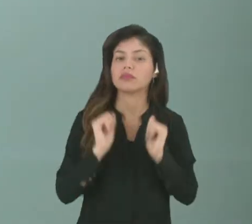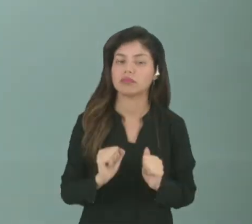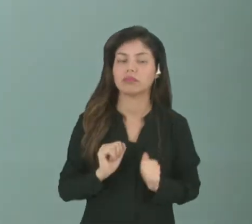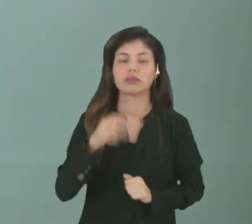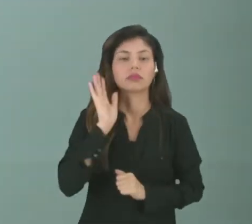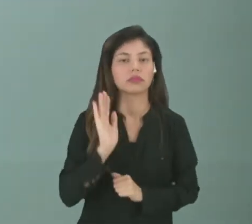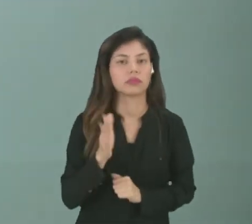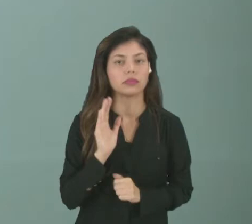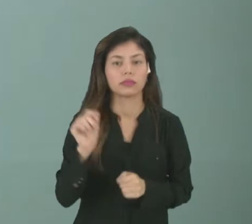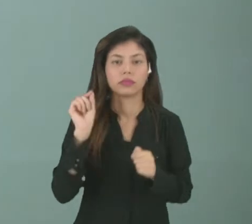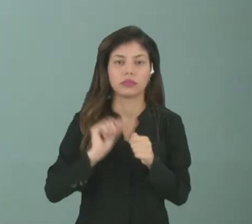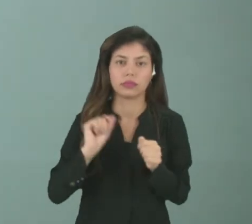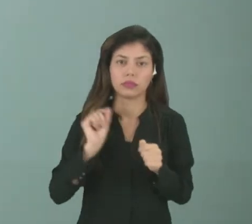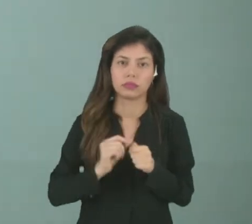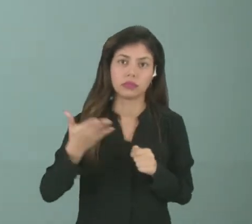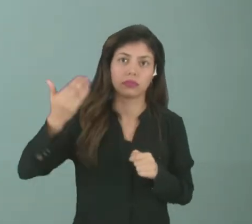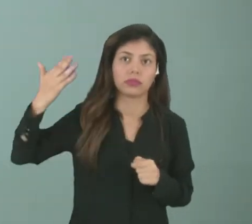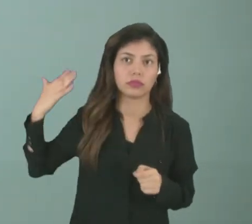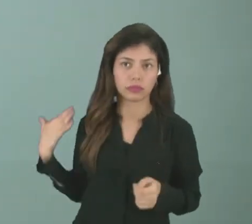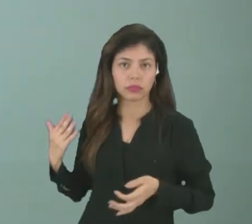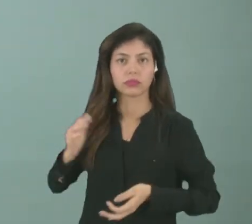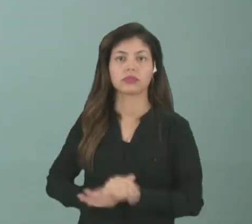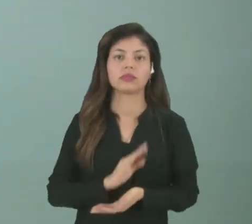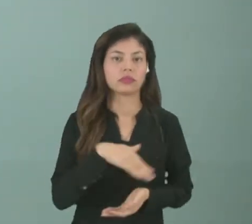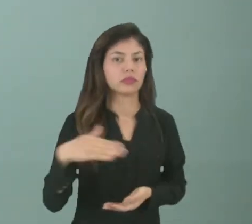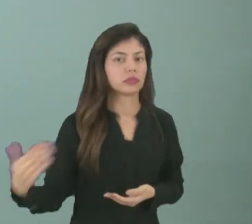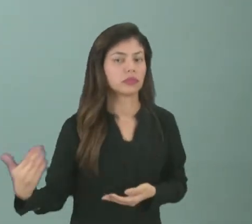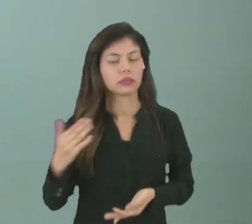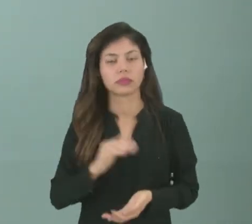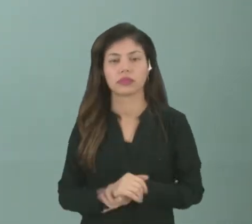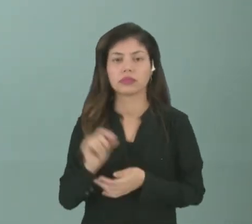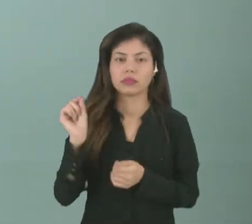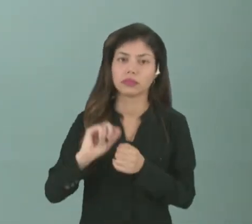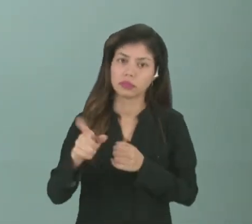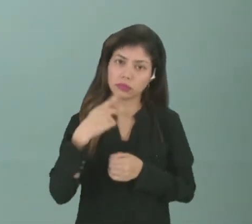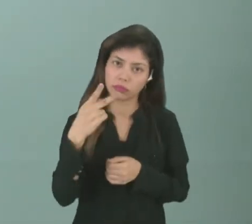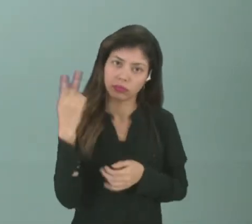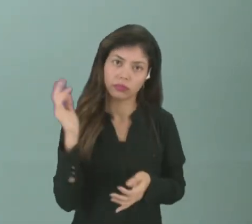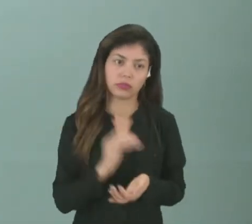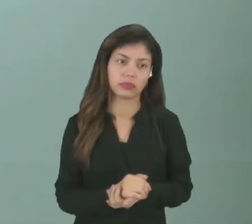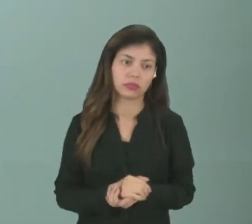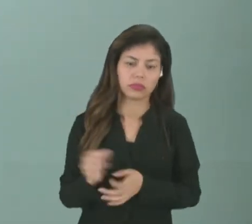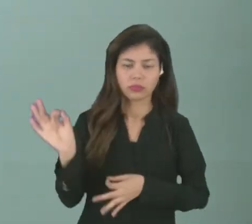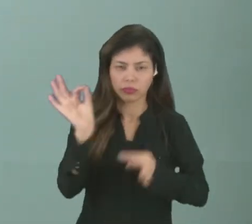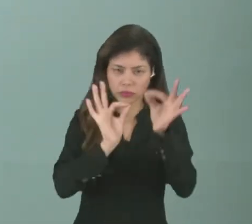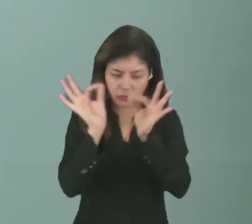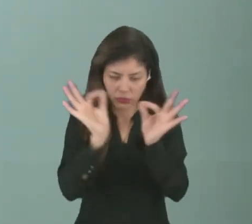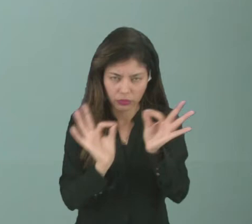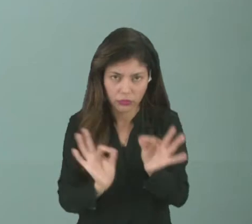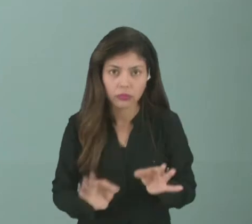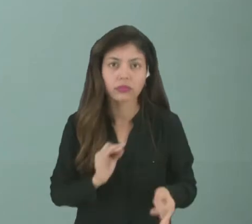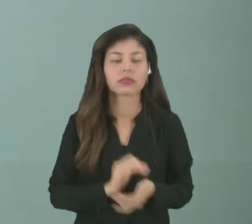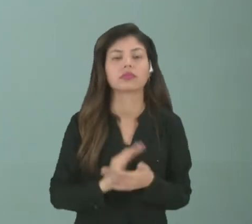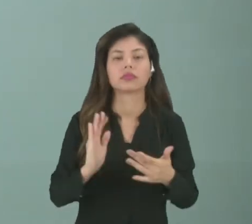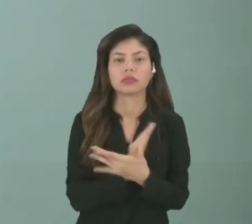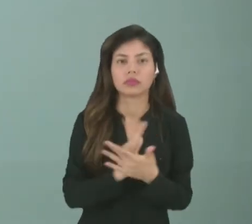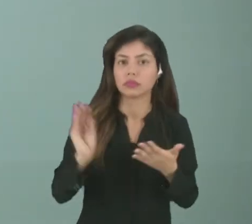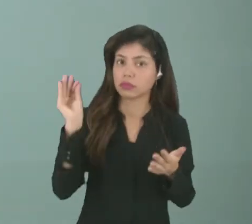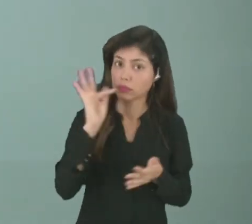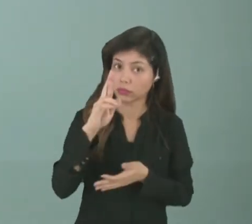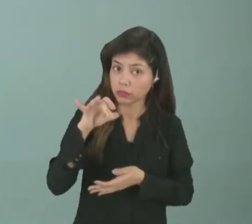já fazer isso antes, quando você vai falar mais a miúde, mais detalhadamente sobre algum